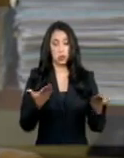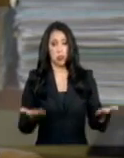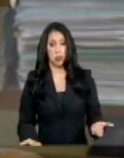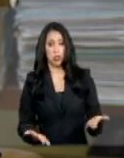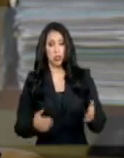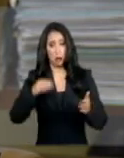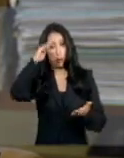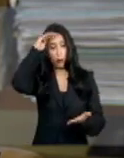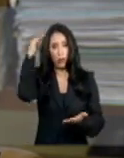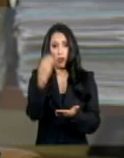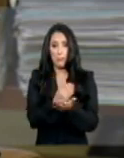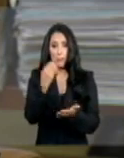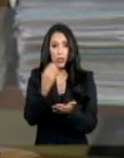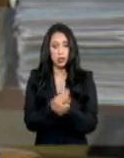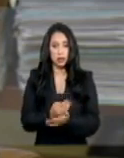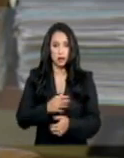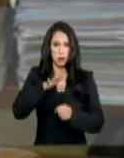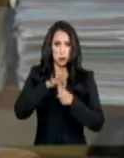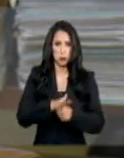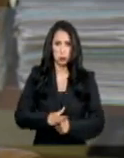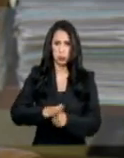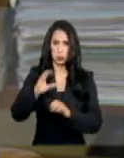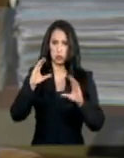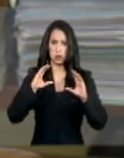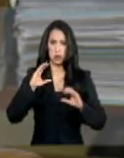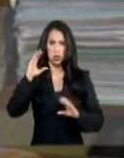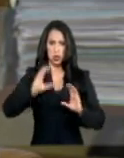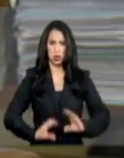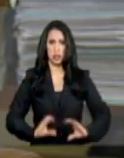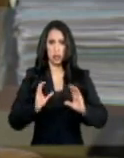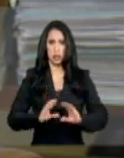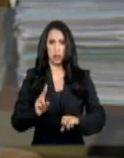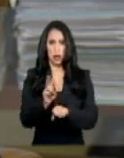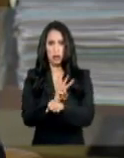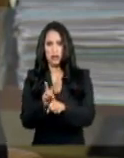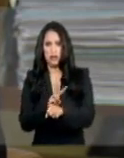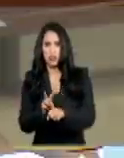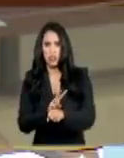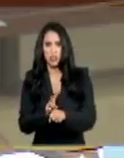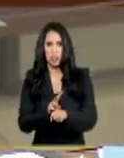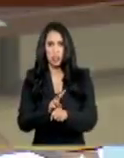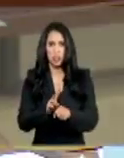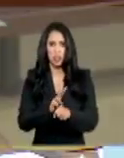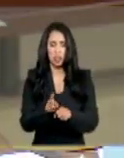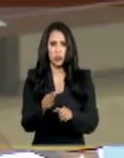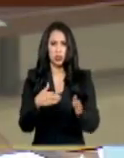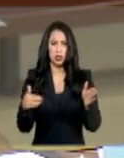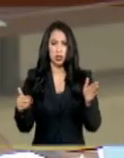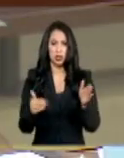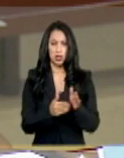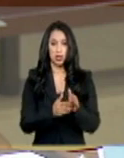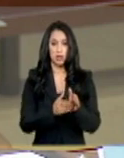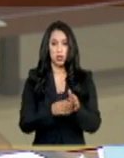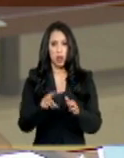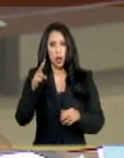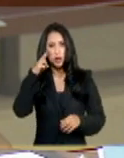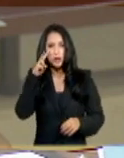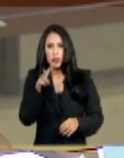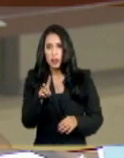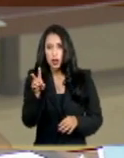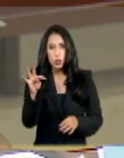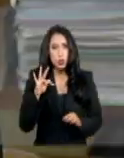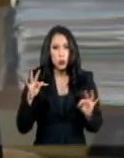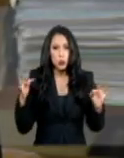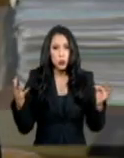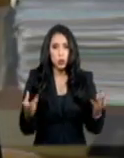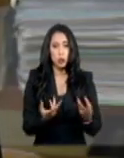todos os cidadãos a supervisão vigilante permanente do the big brother mas enfim vejo nesse